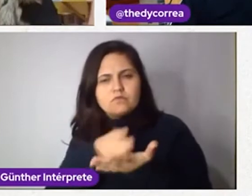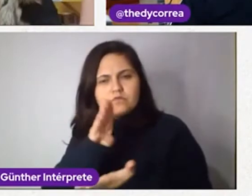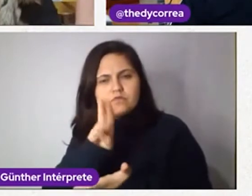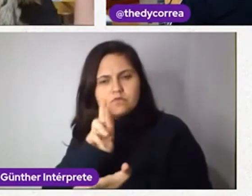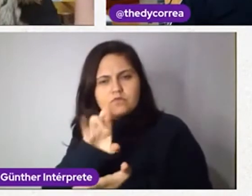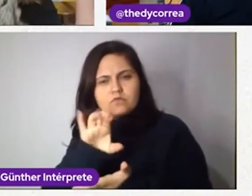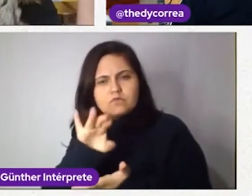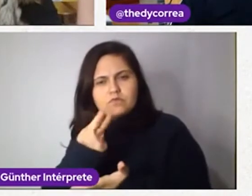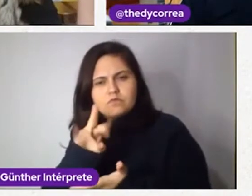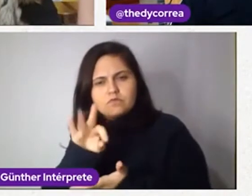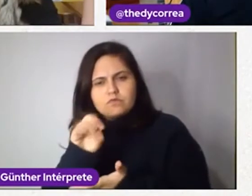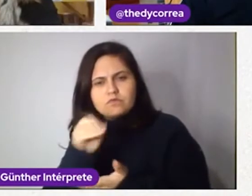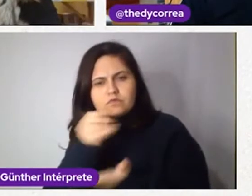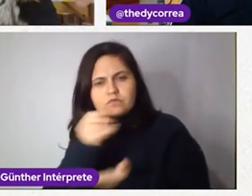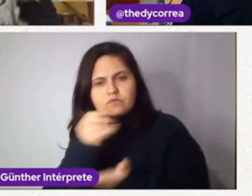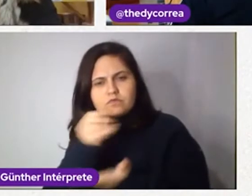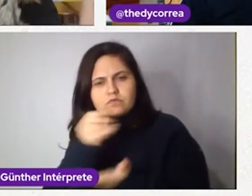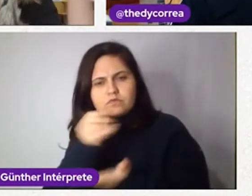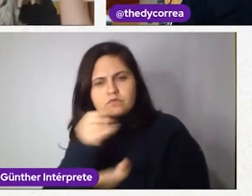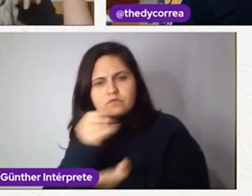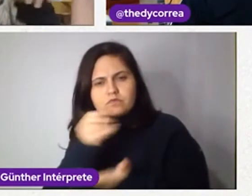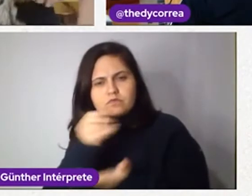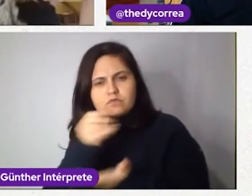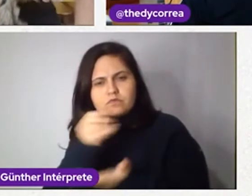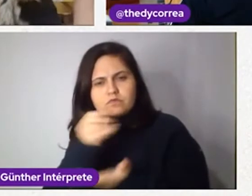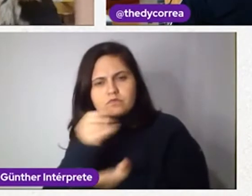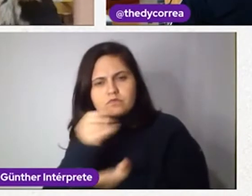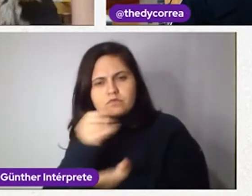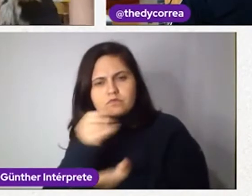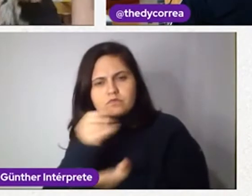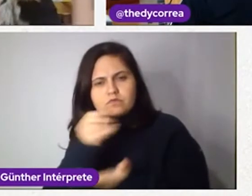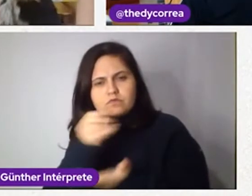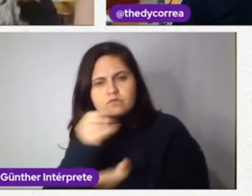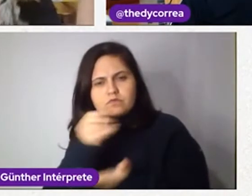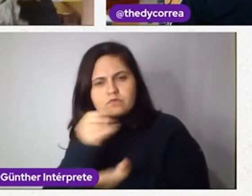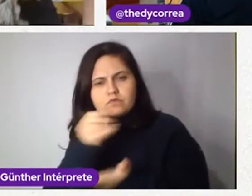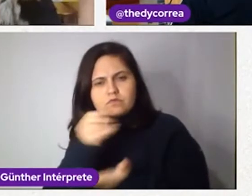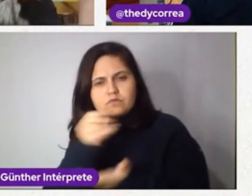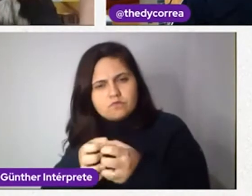muito cedo e reuniu vários